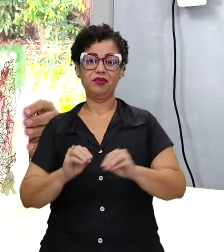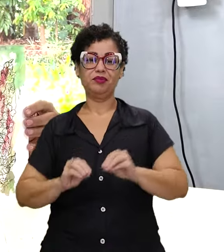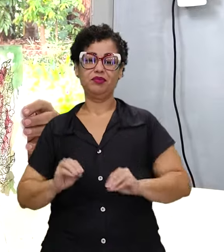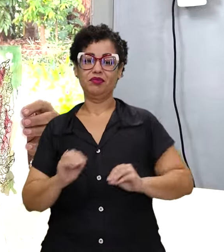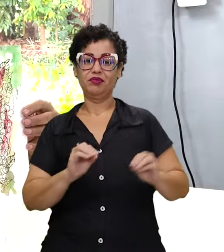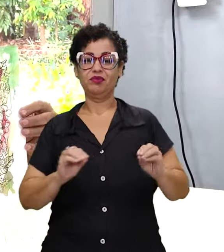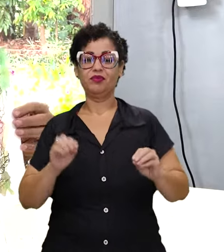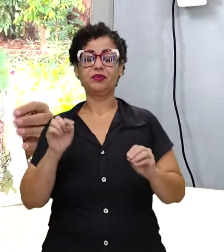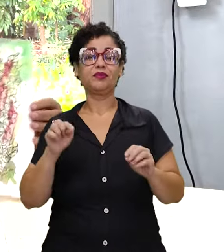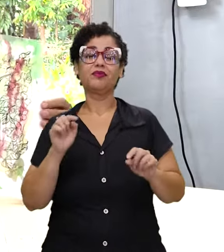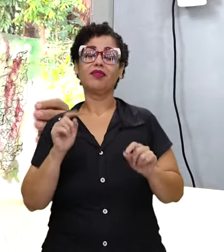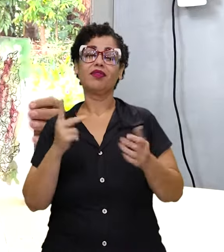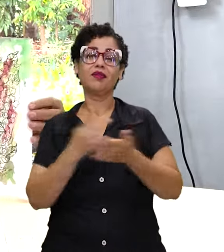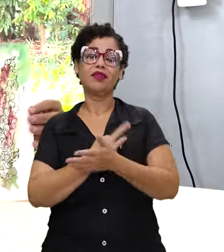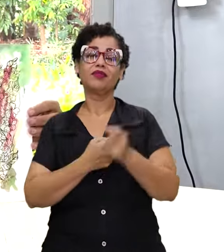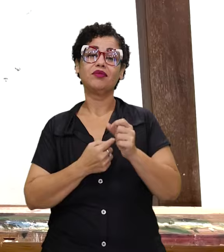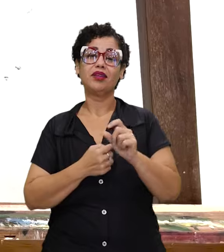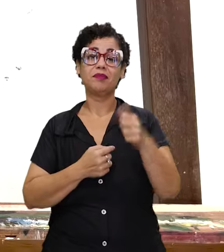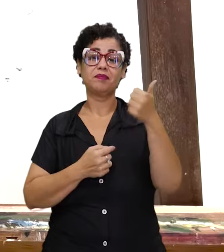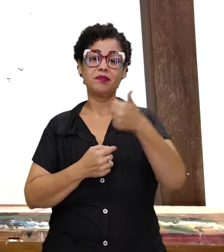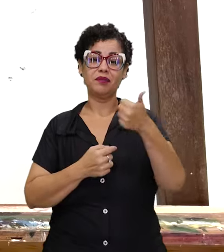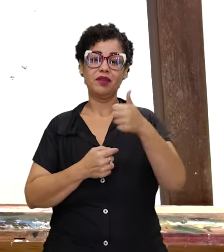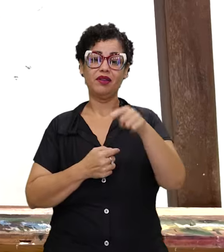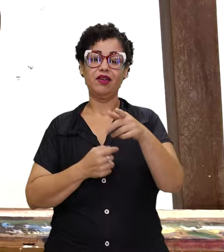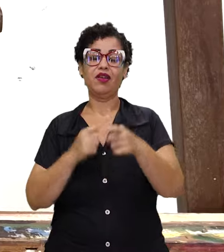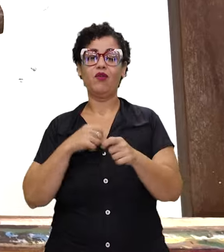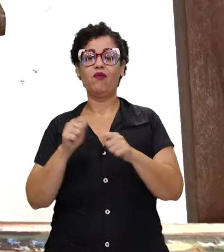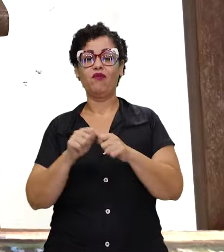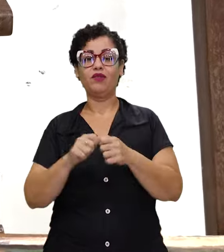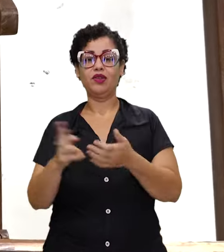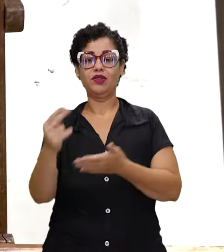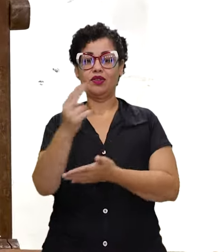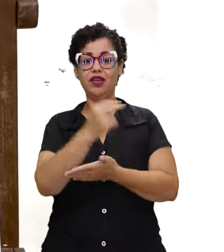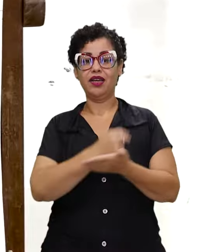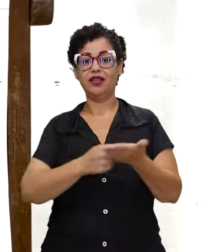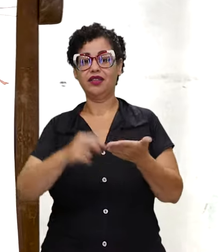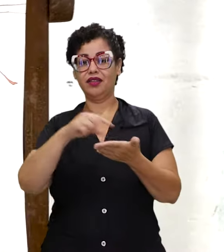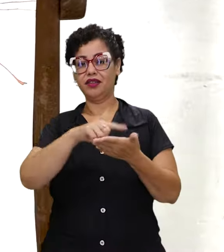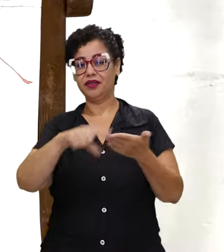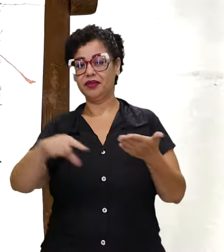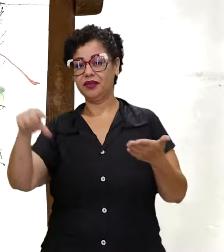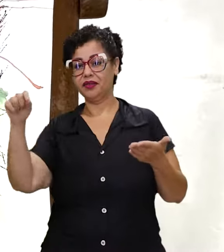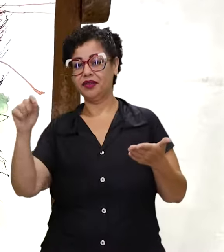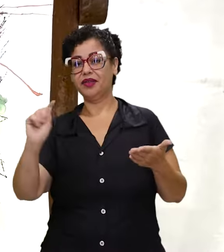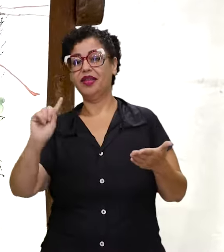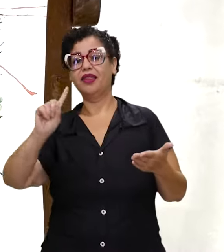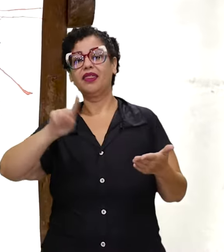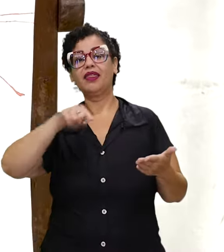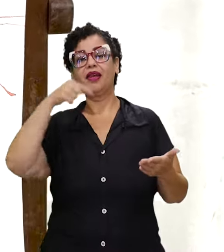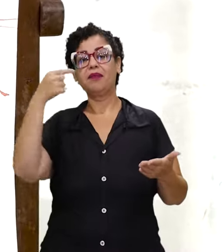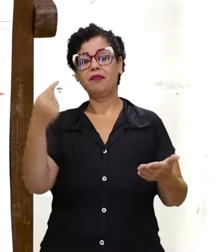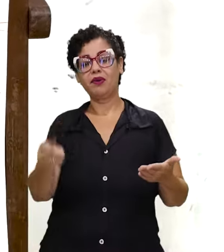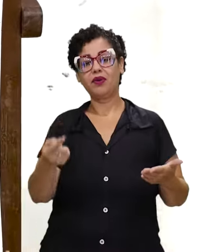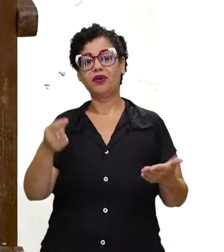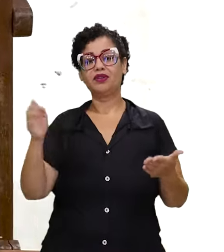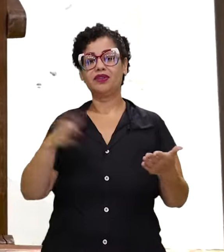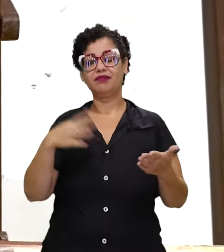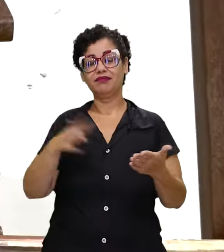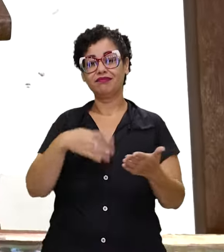aqui nesses trabalhos? Esse primeiro eu fiz o desenho com bico de pena e depois eu joguei a